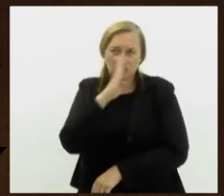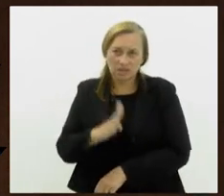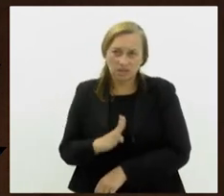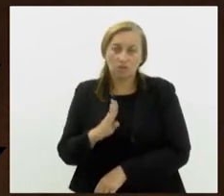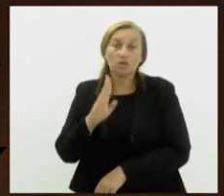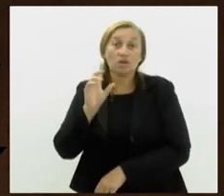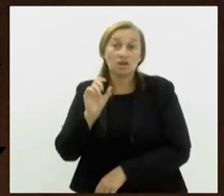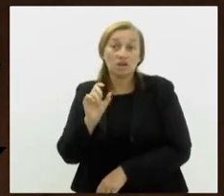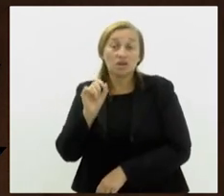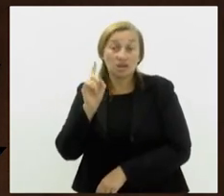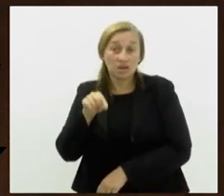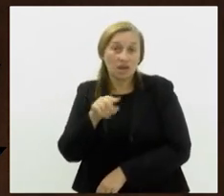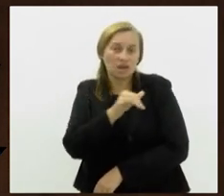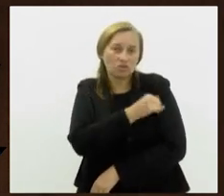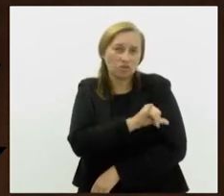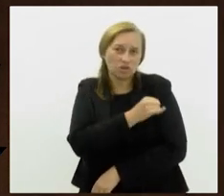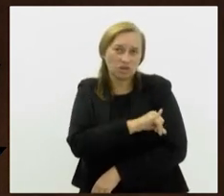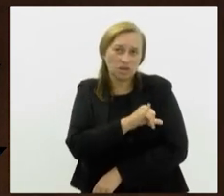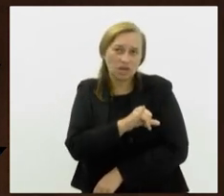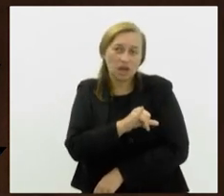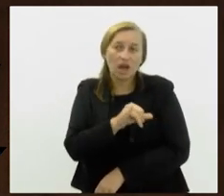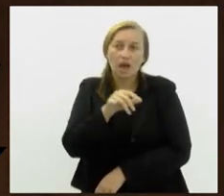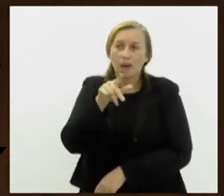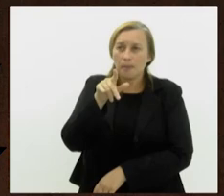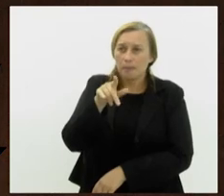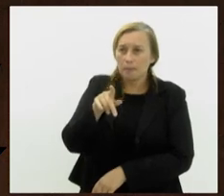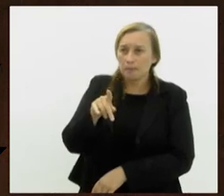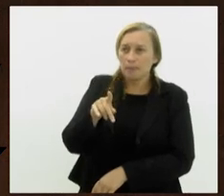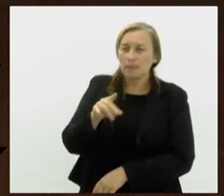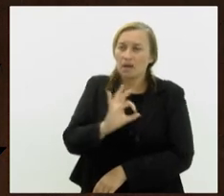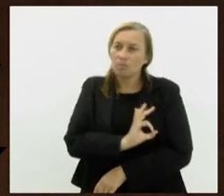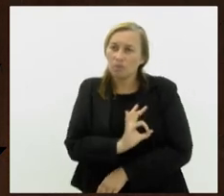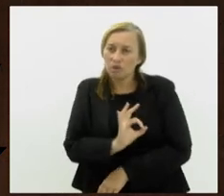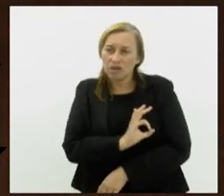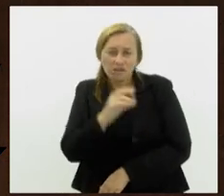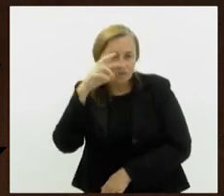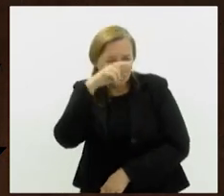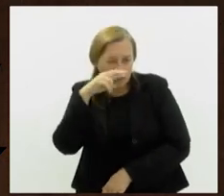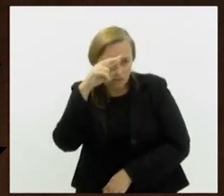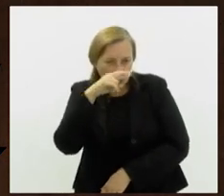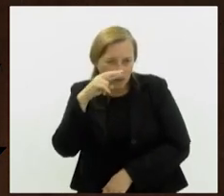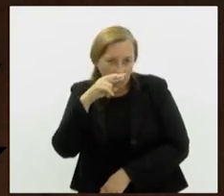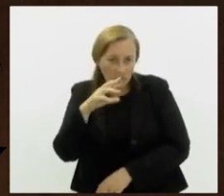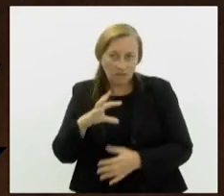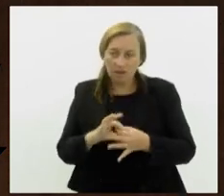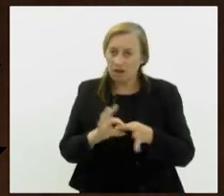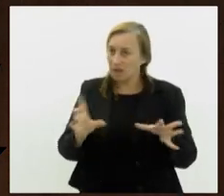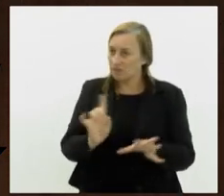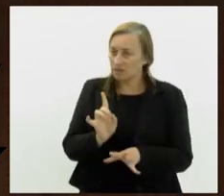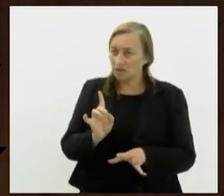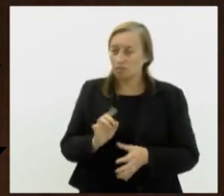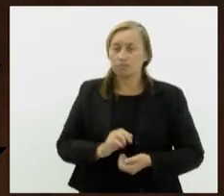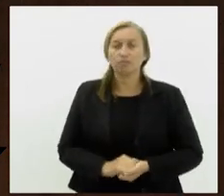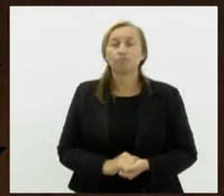Janeiro, que nem a perícia é independente, nem é comandado por um perito. E mais, há